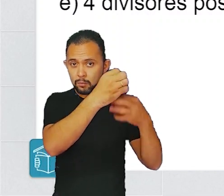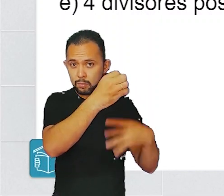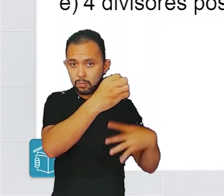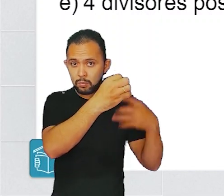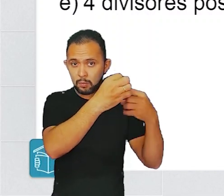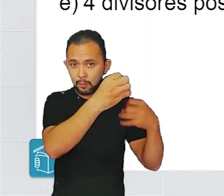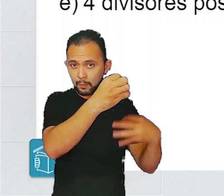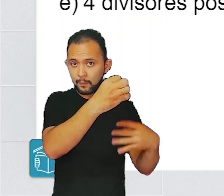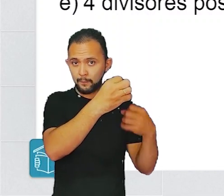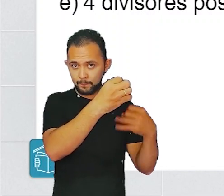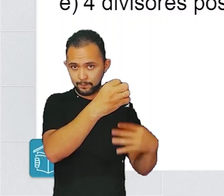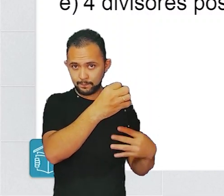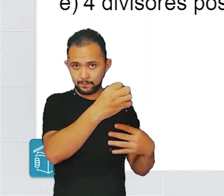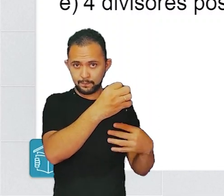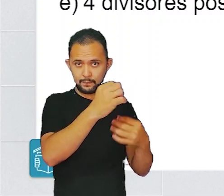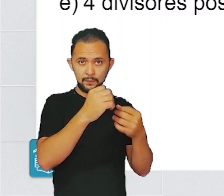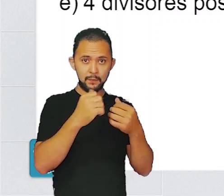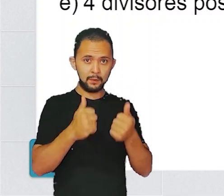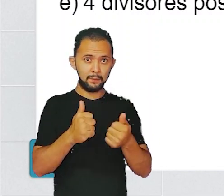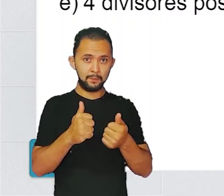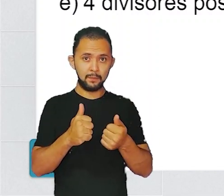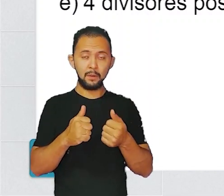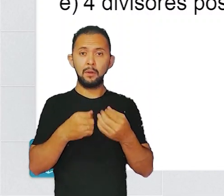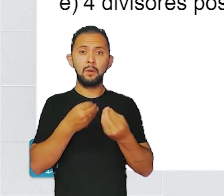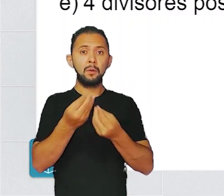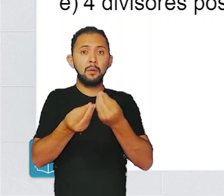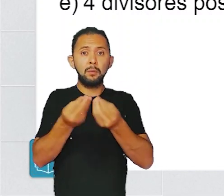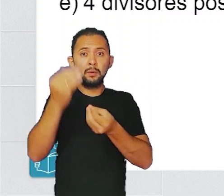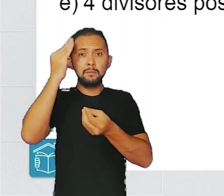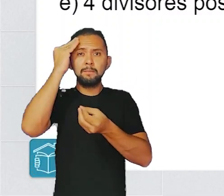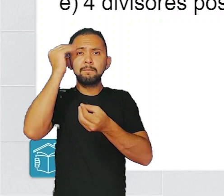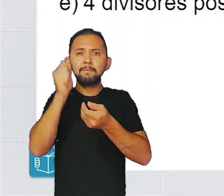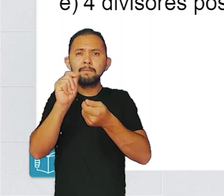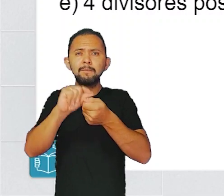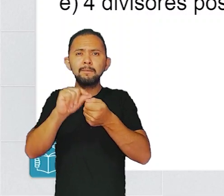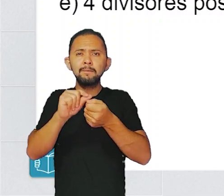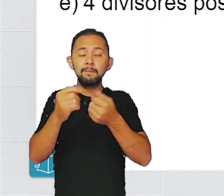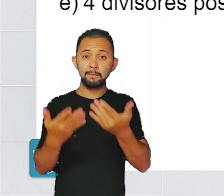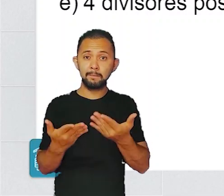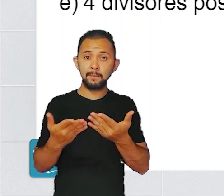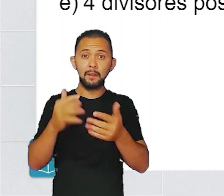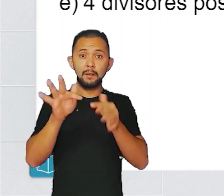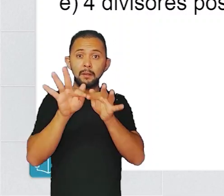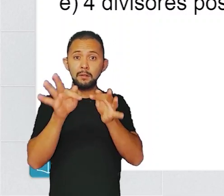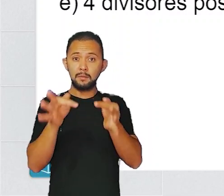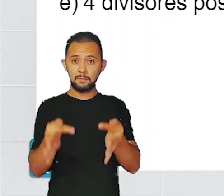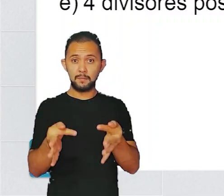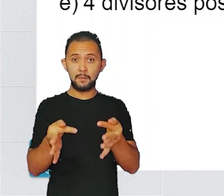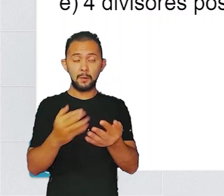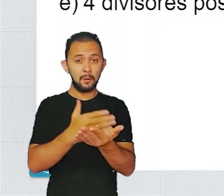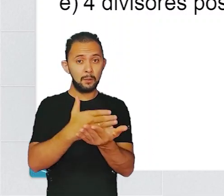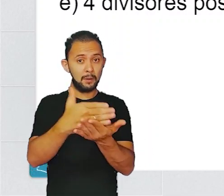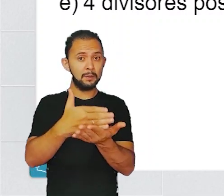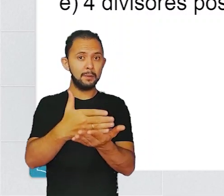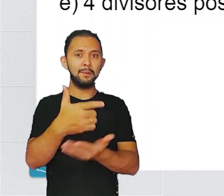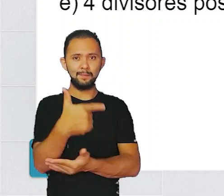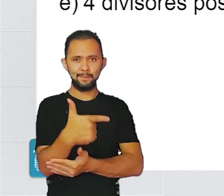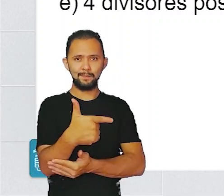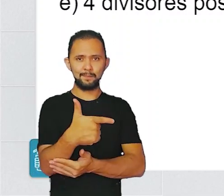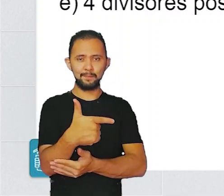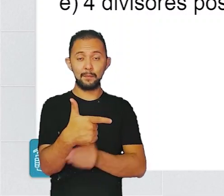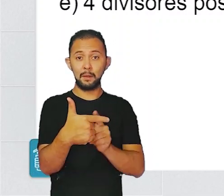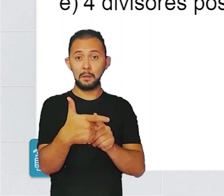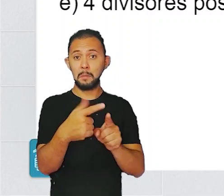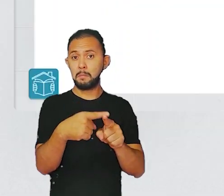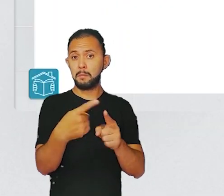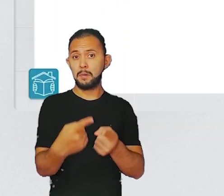Vamos fatorar o 45. E aí, como é que a gente faz isso? Simples, começa pelo 2. Só que